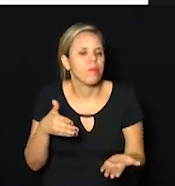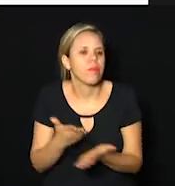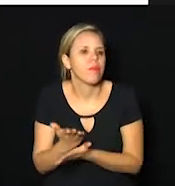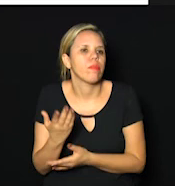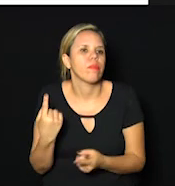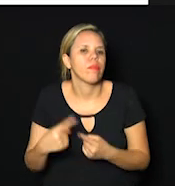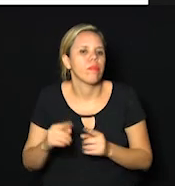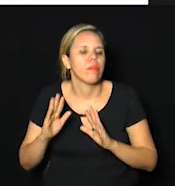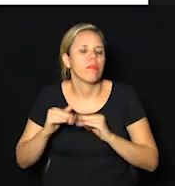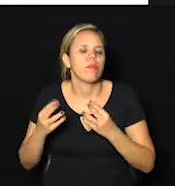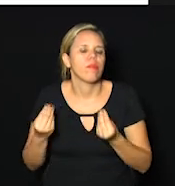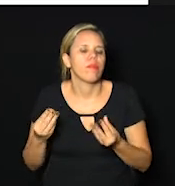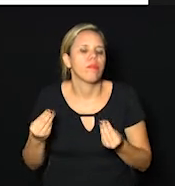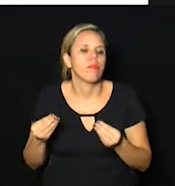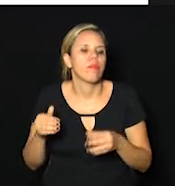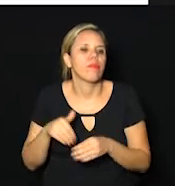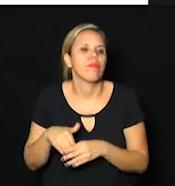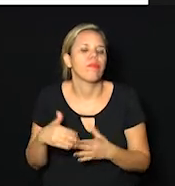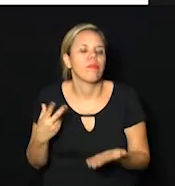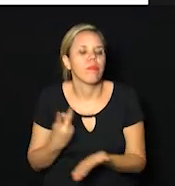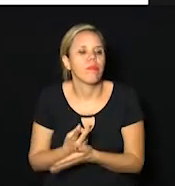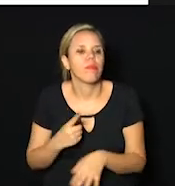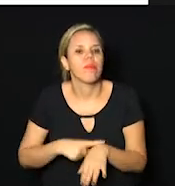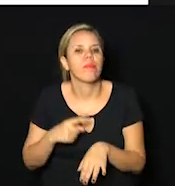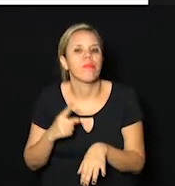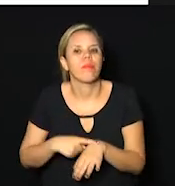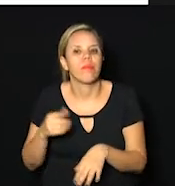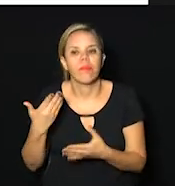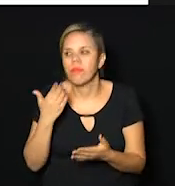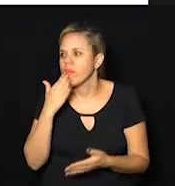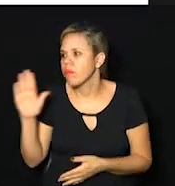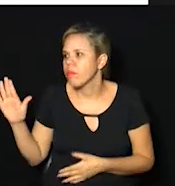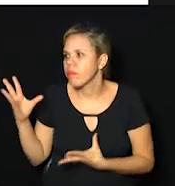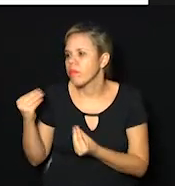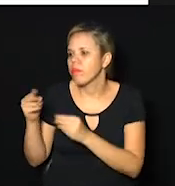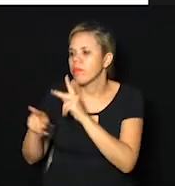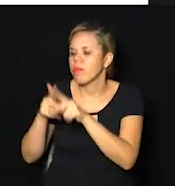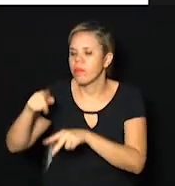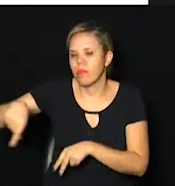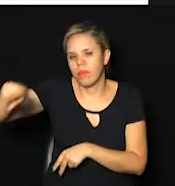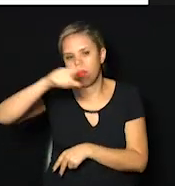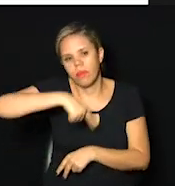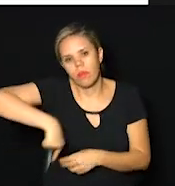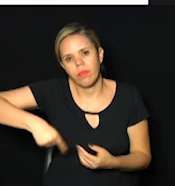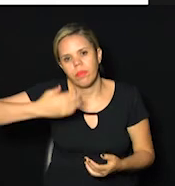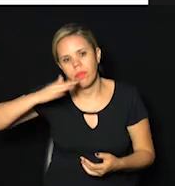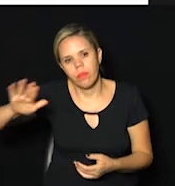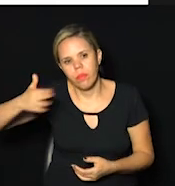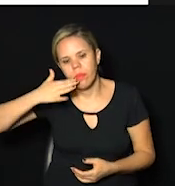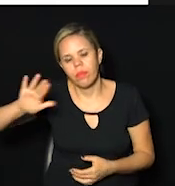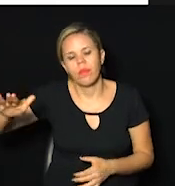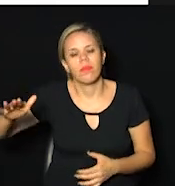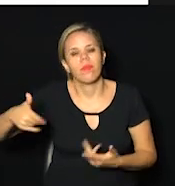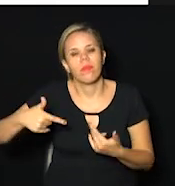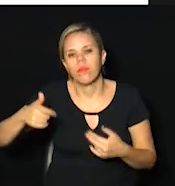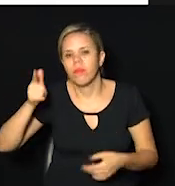pedi muito voto, mas ao mesmo tempo eu prometi tanto para as pessoas, eu prometi tantas coisas que eu não